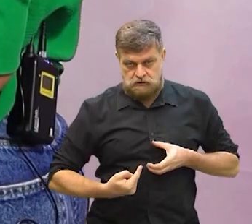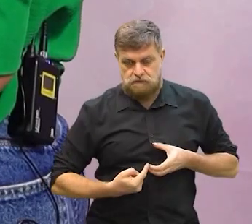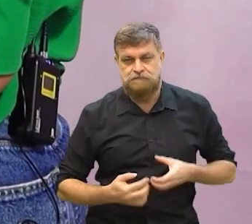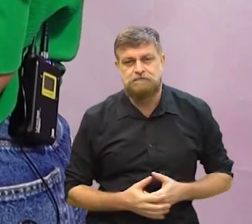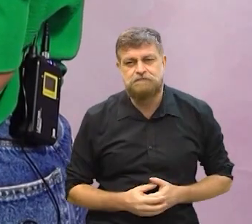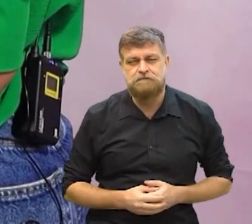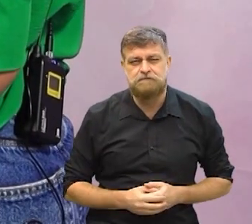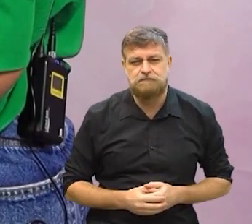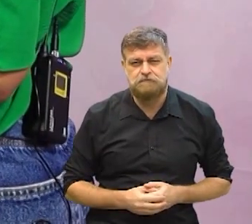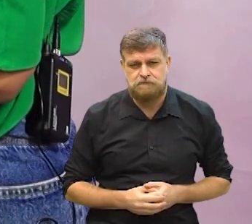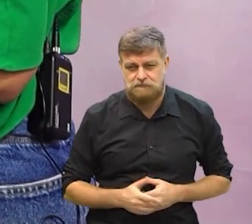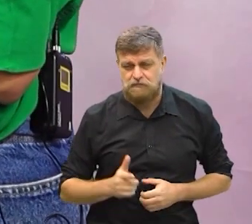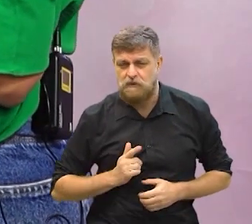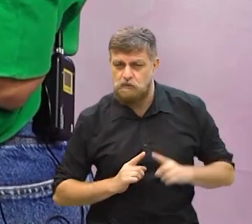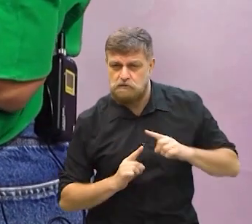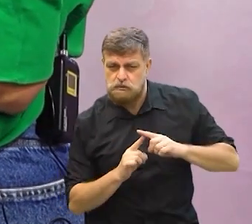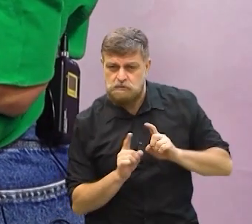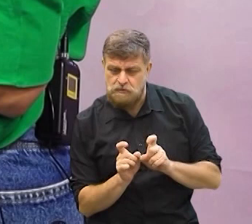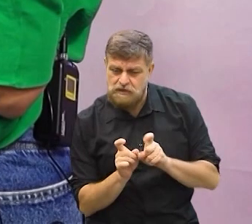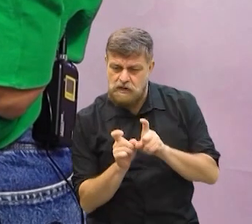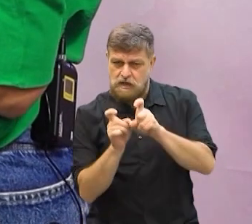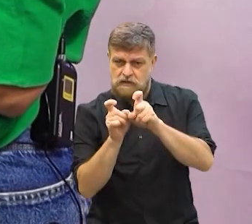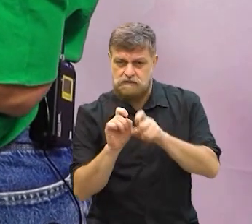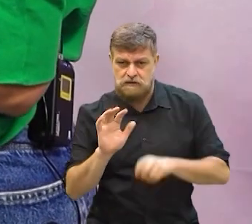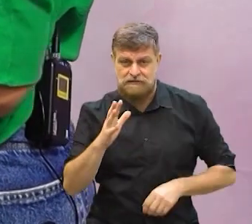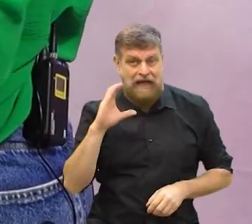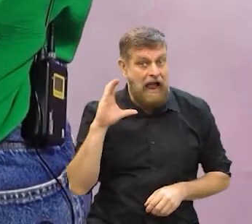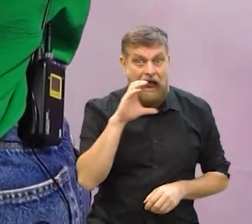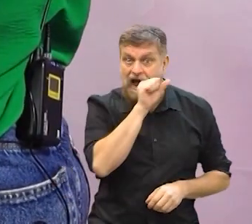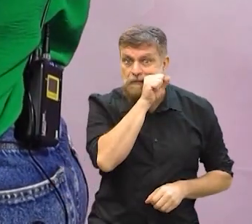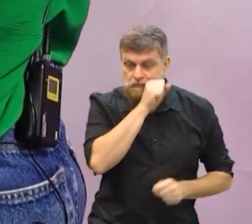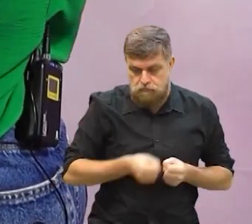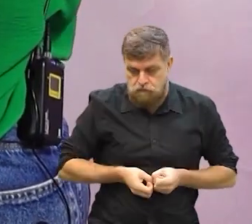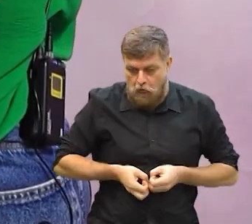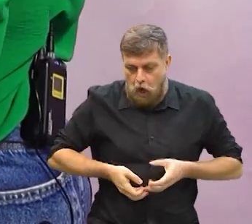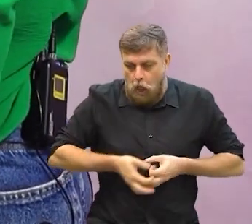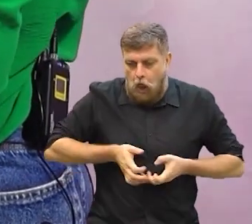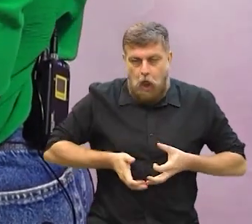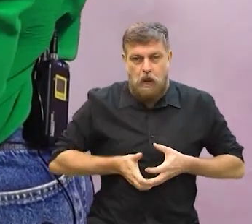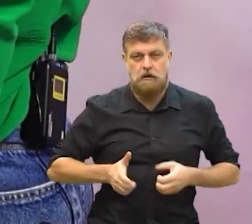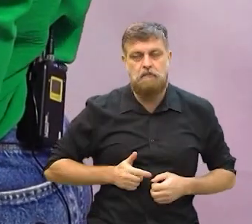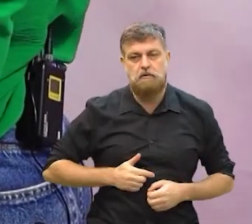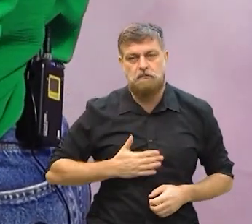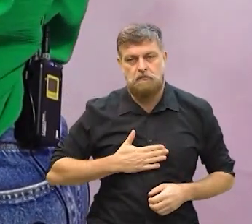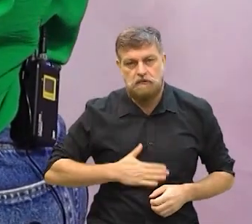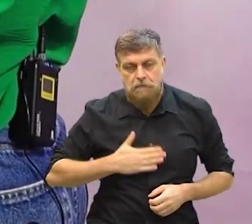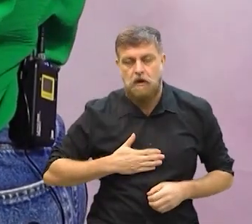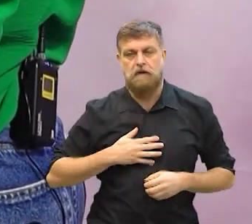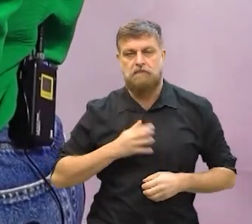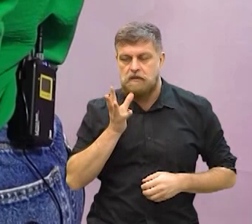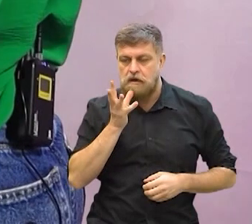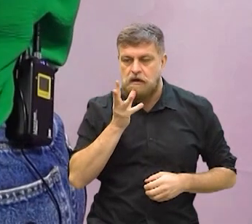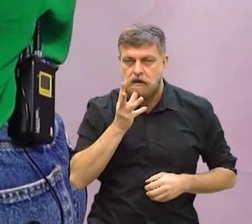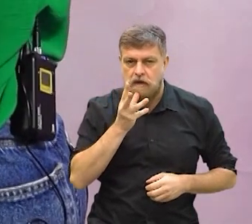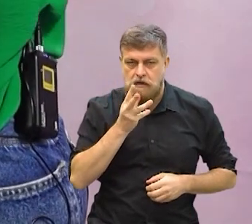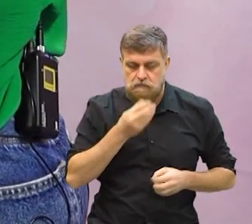específica desse órgão. E doutor, esse é um tipo de câncer que ele desenvolve rápido ou não? Ele é bem devagar,